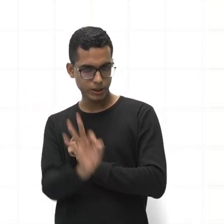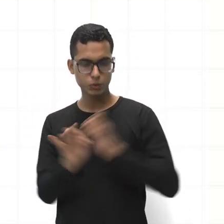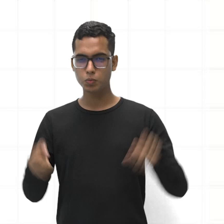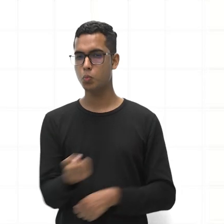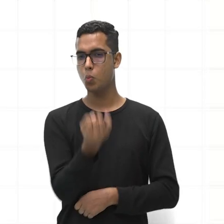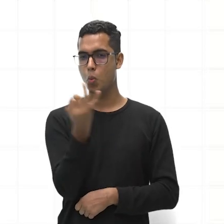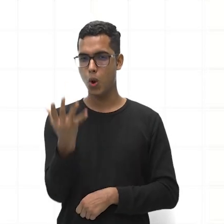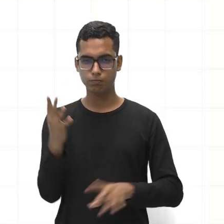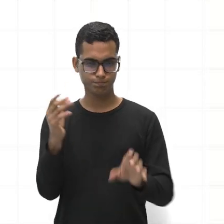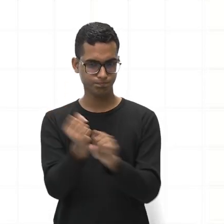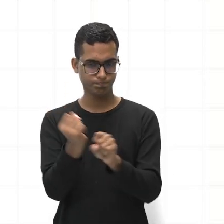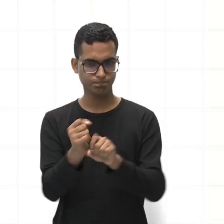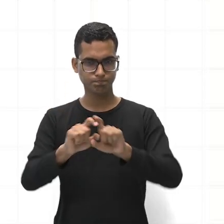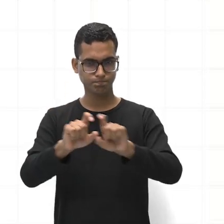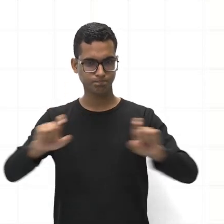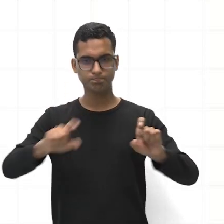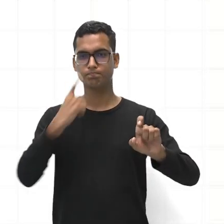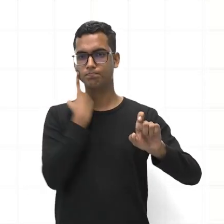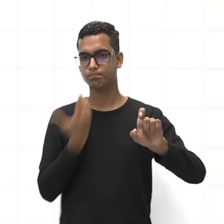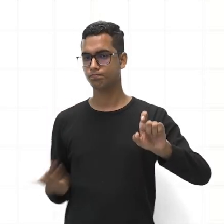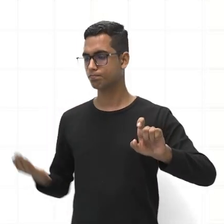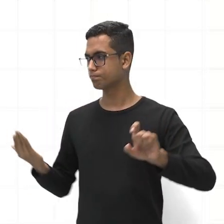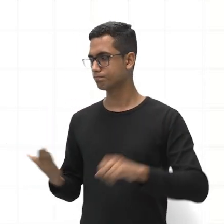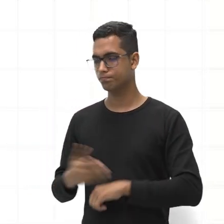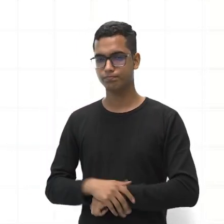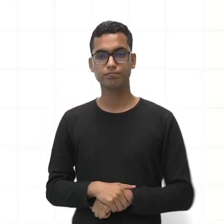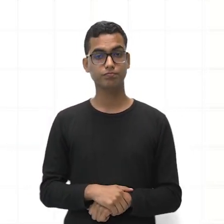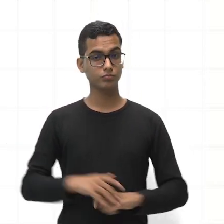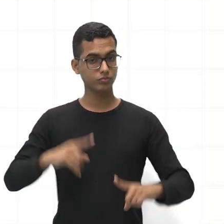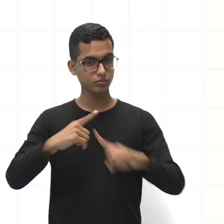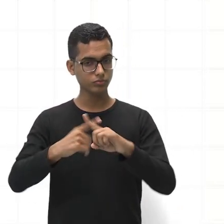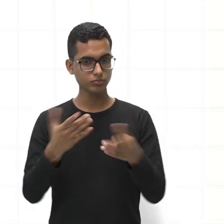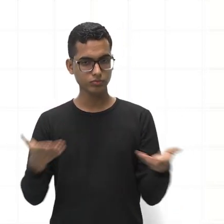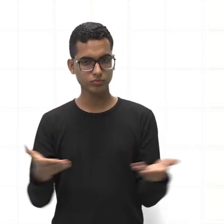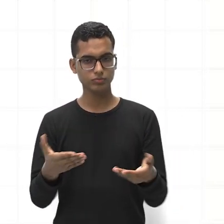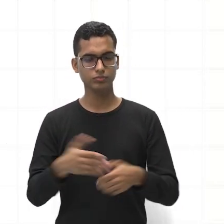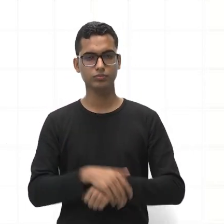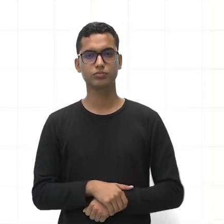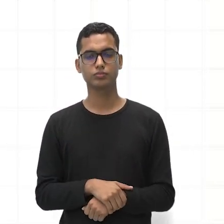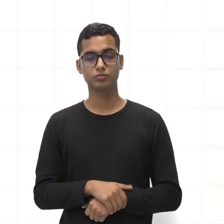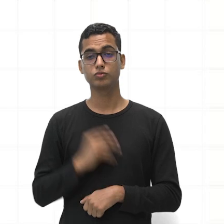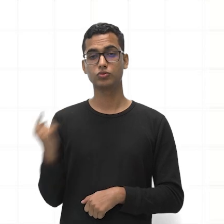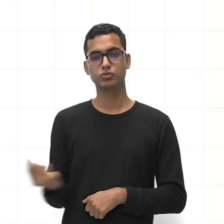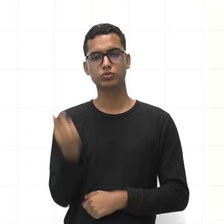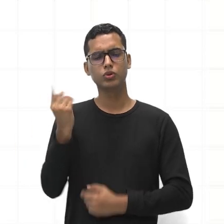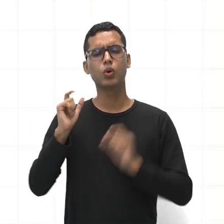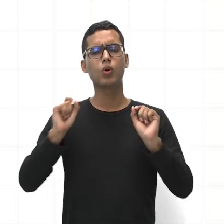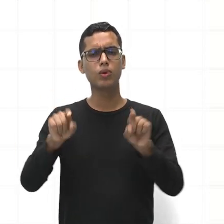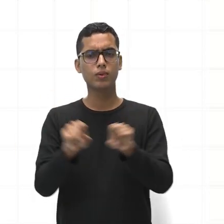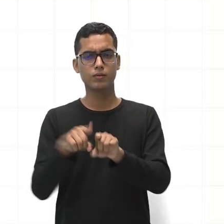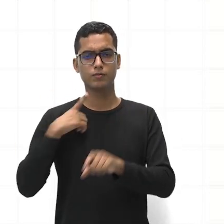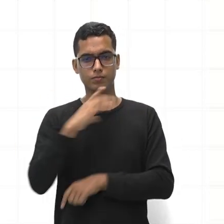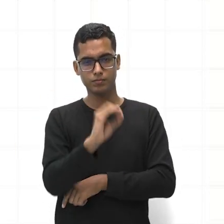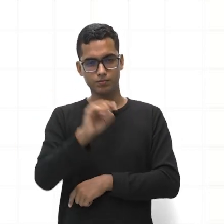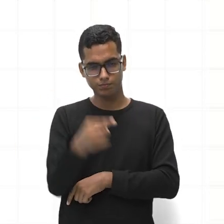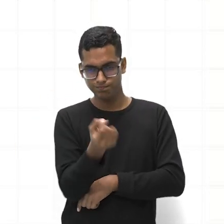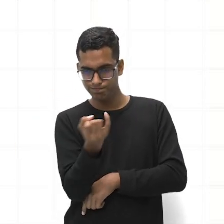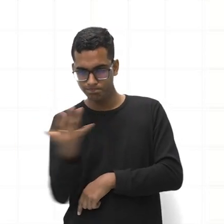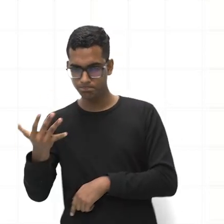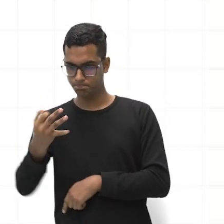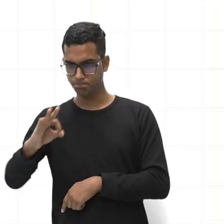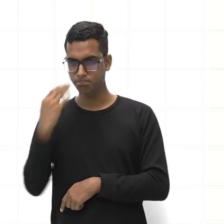desconto. Aqui, essa multiplicação, ó, ela foi feita em forma decimal. Olha